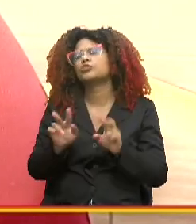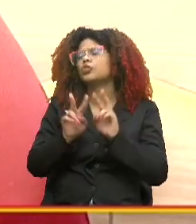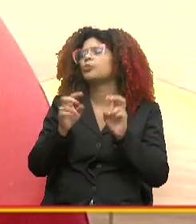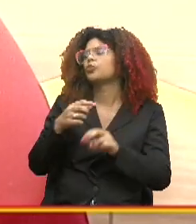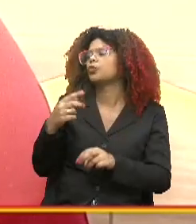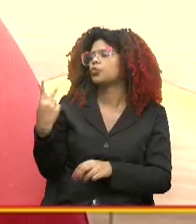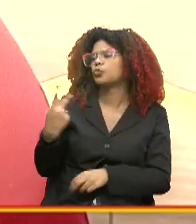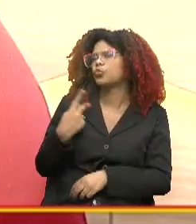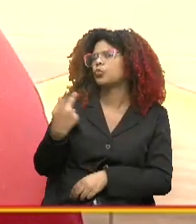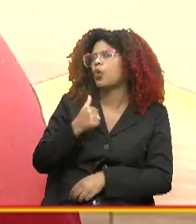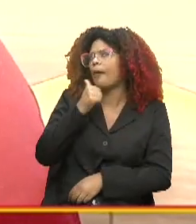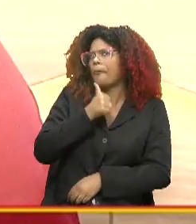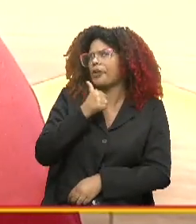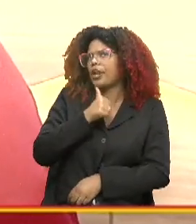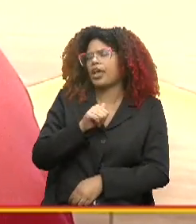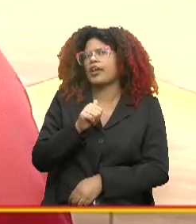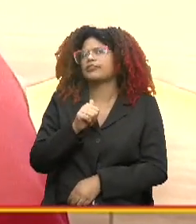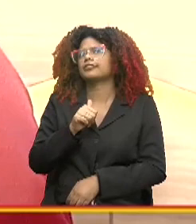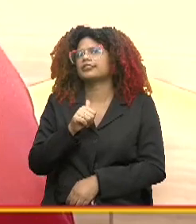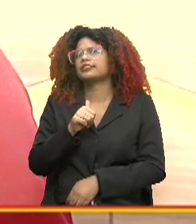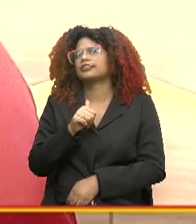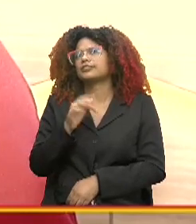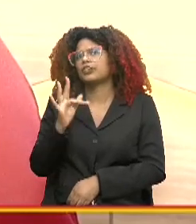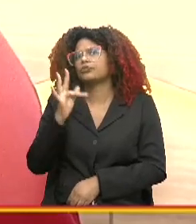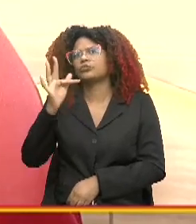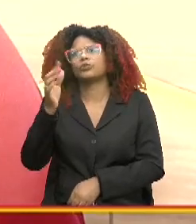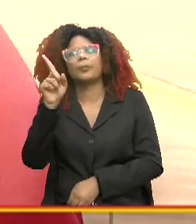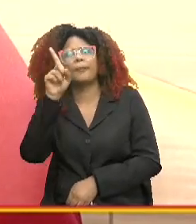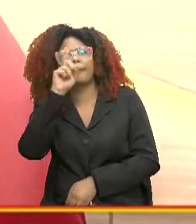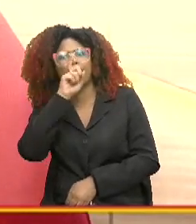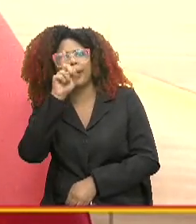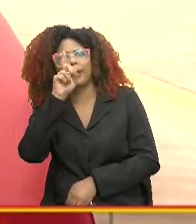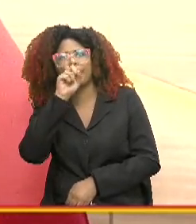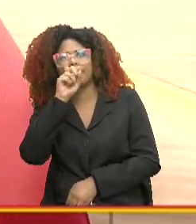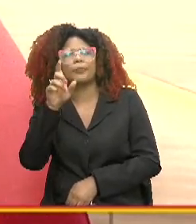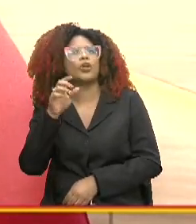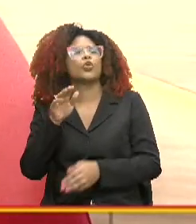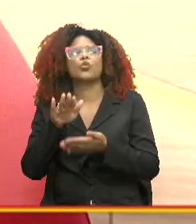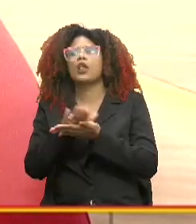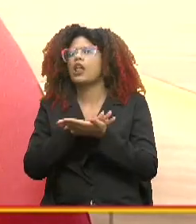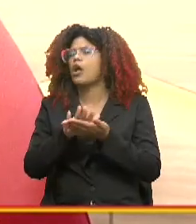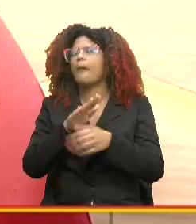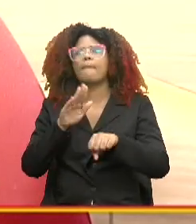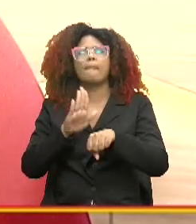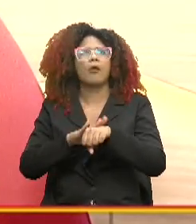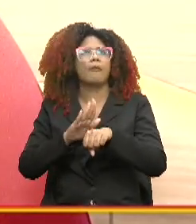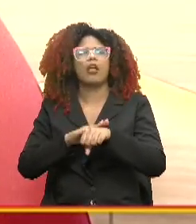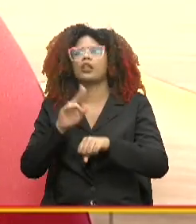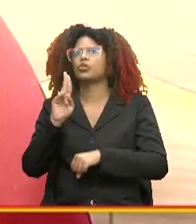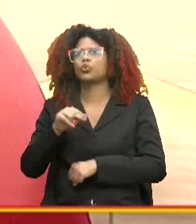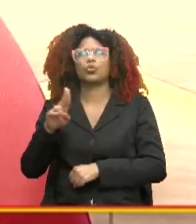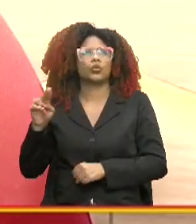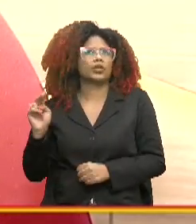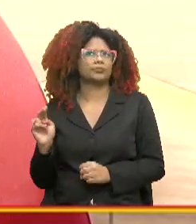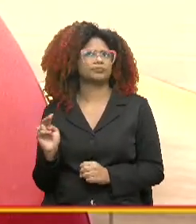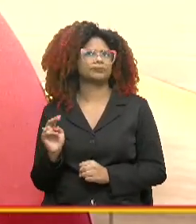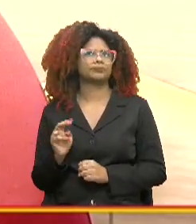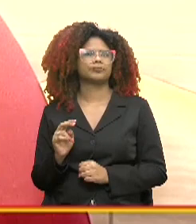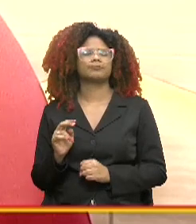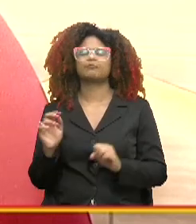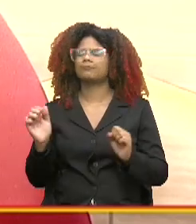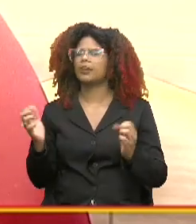sobre sermos duas mulheres ou seja duas futuras mães e nenhum momento Lu foi uma coisa realmente muito muito